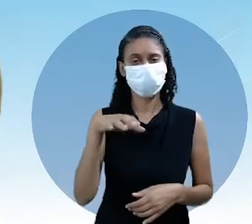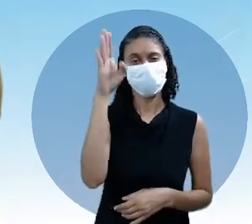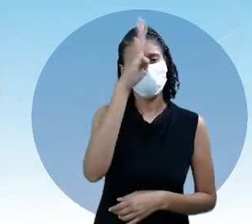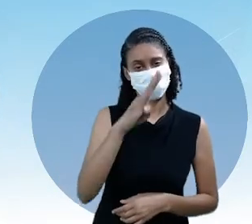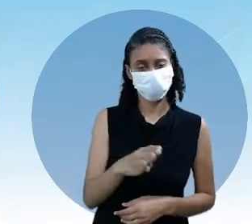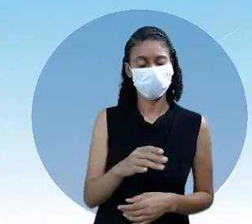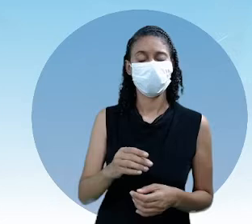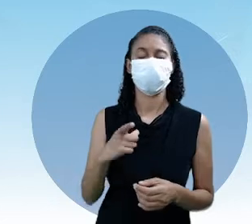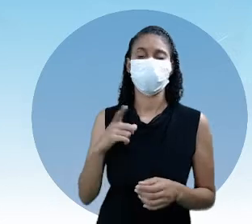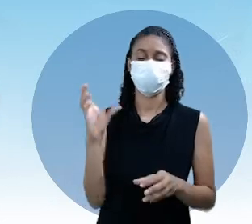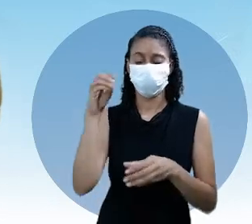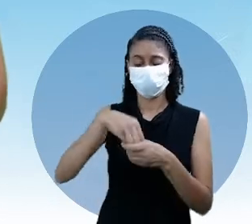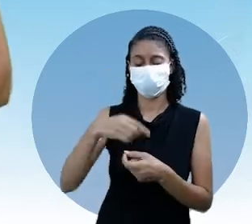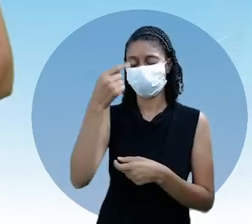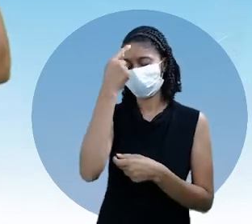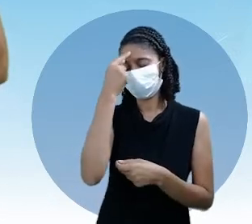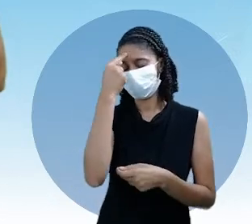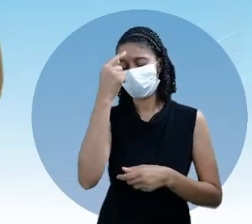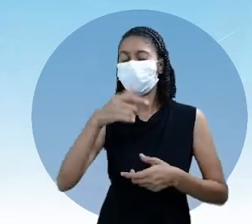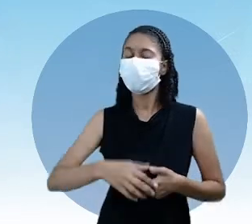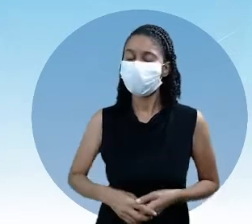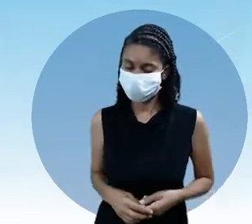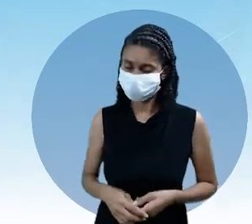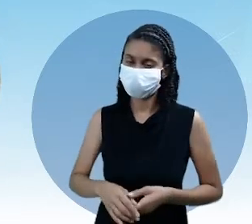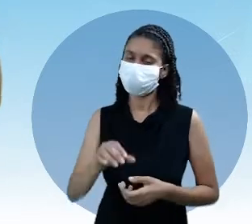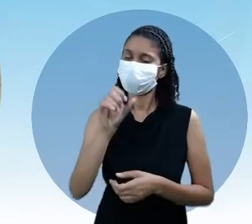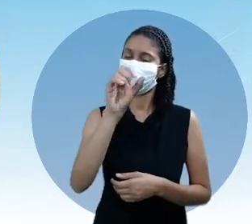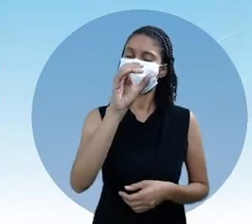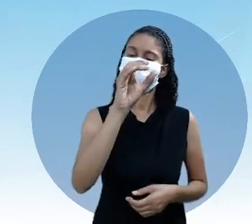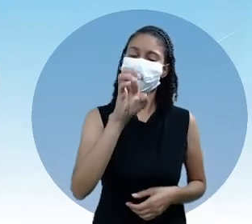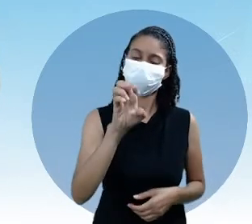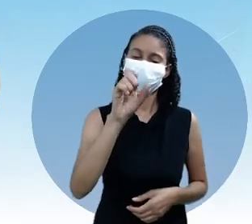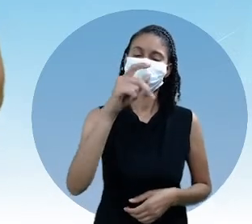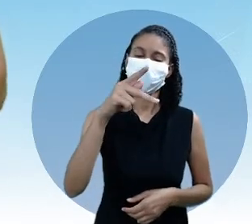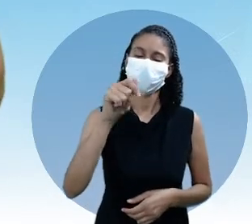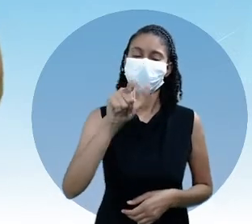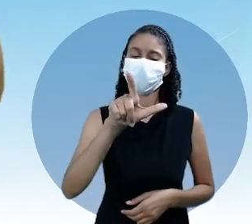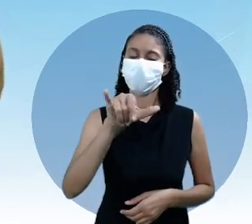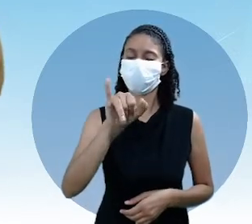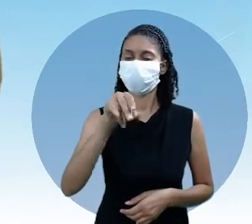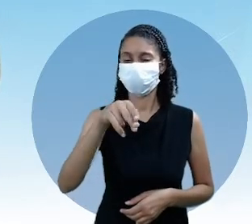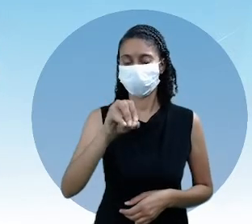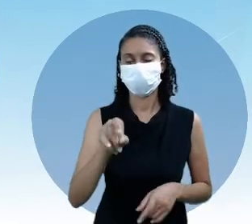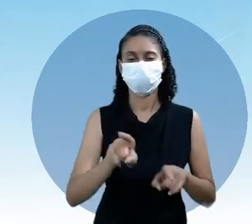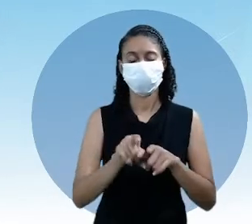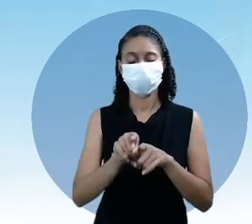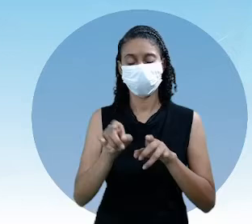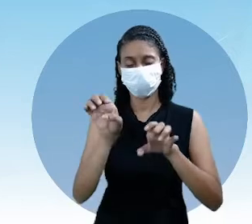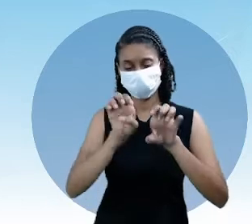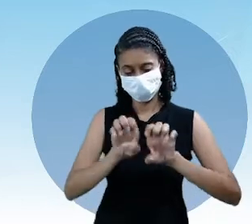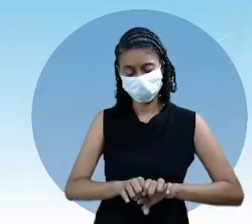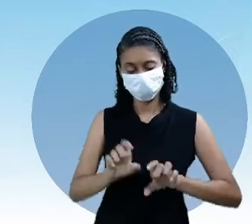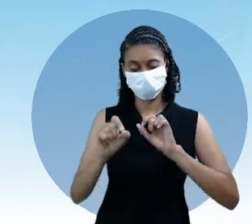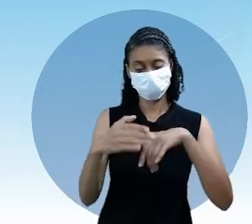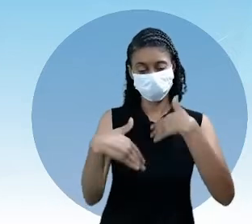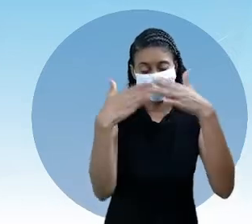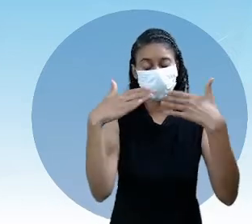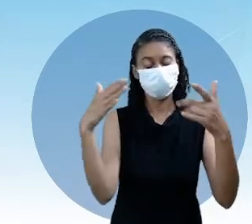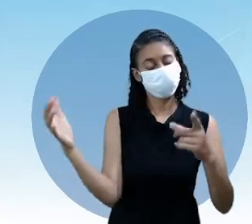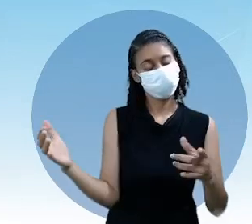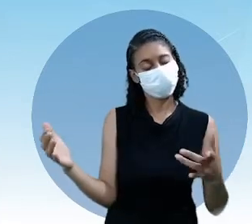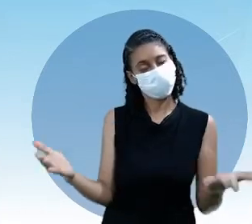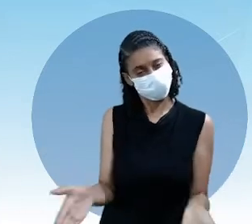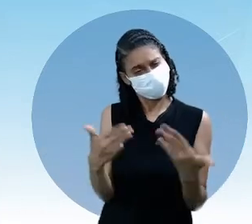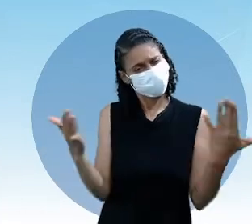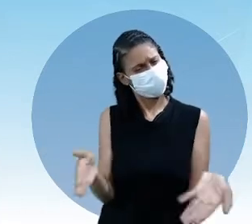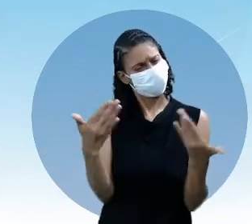vem dentro desse pensamento, né, cepalino e estruturalista de estimular o desenvolvimento na